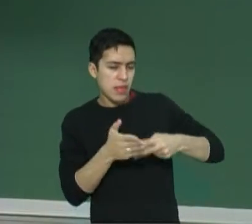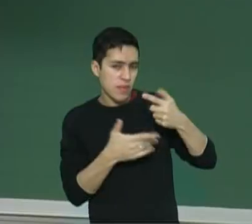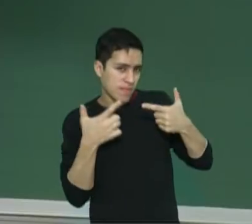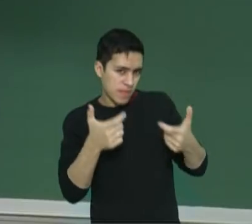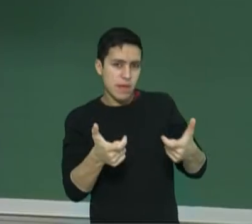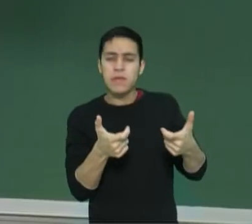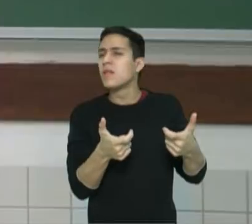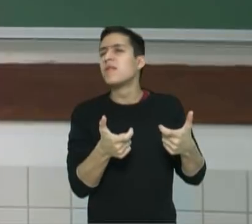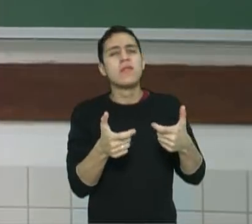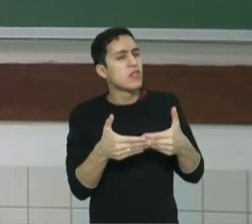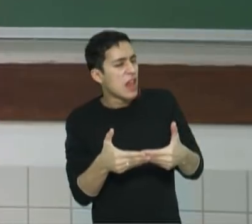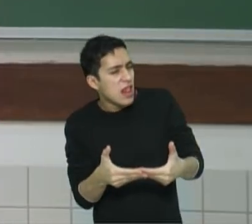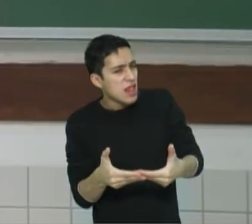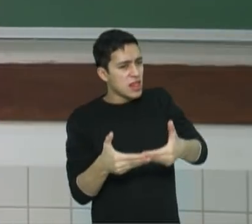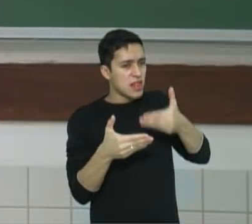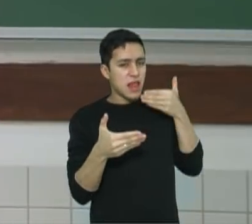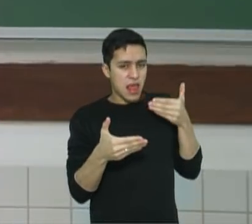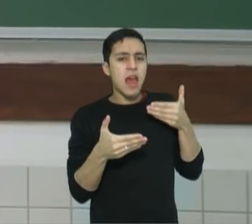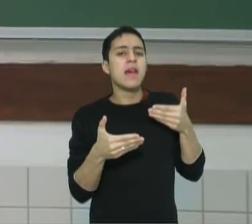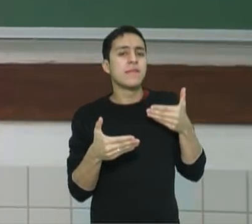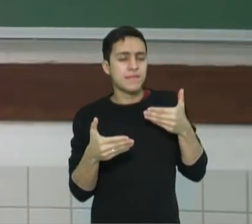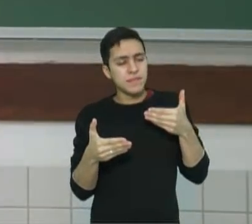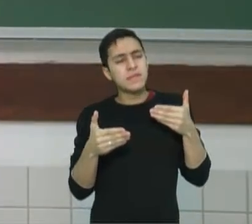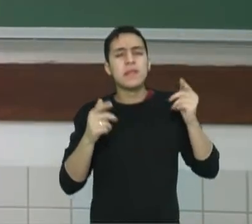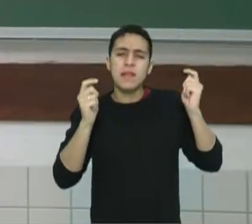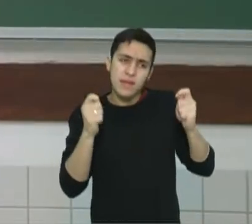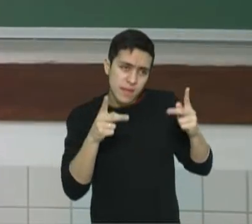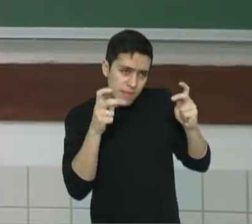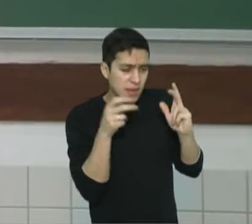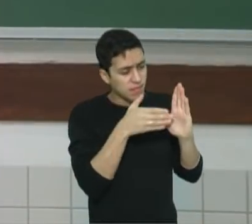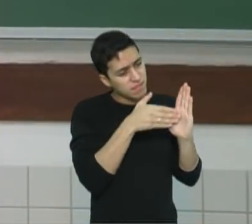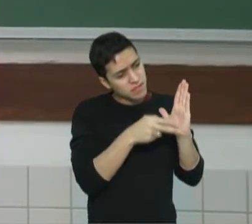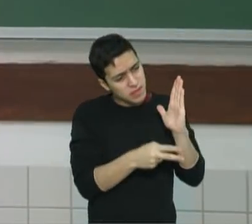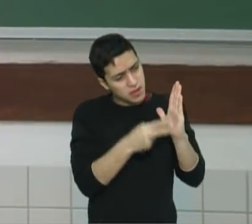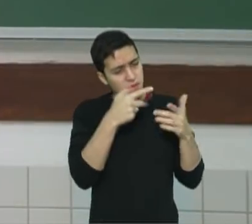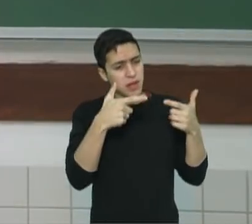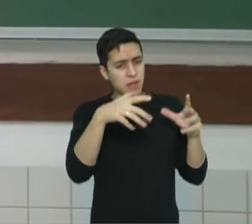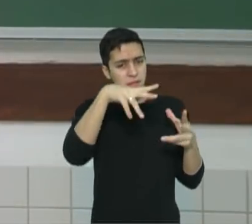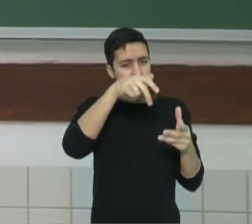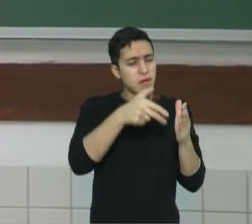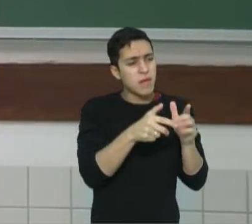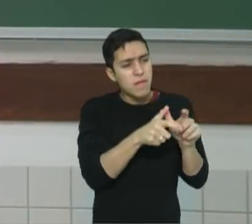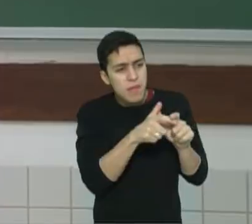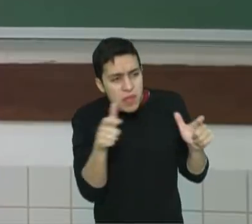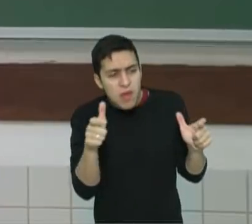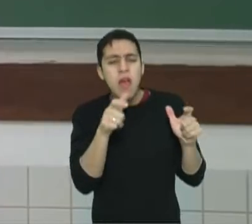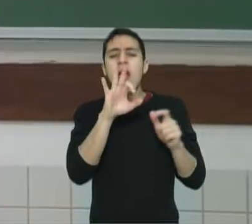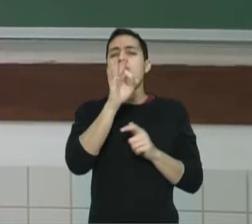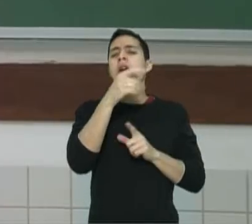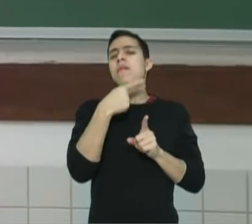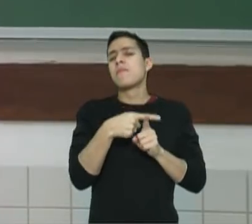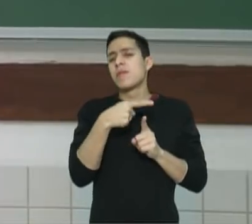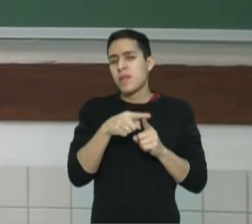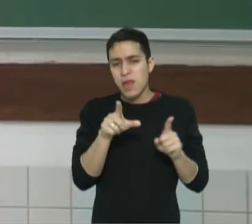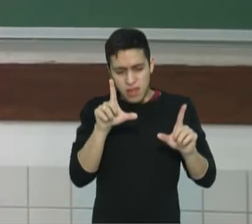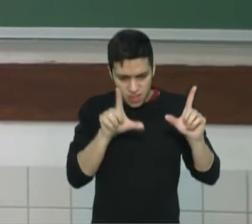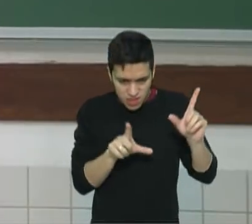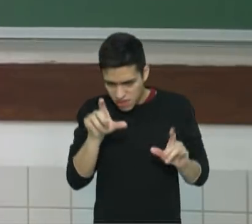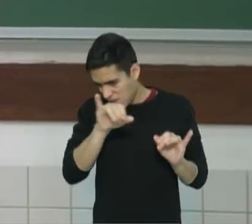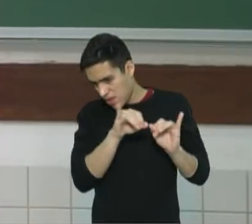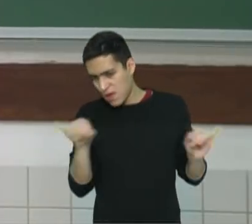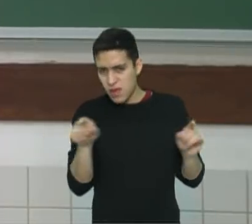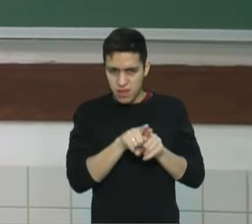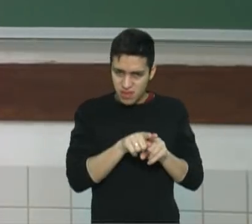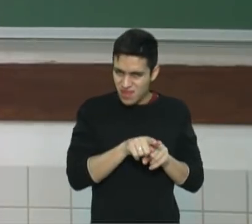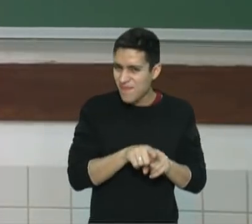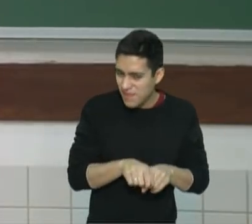anterior. A gente percebe que é pós Segunda Guerra Mundial porque nós temos uma presença de mídia, impressa principalmente,